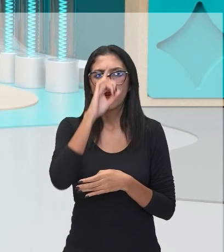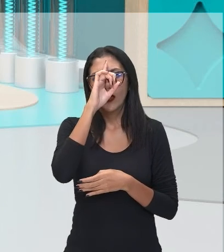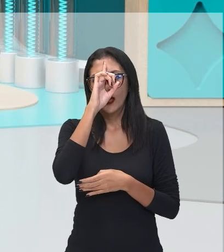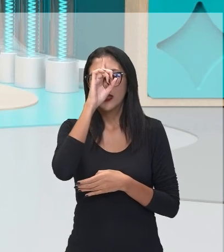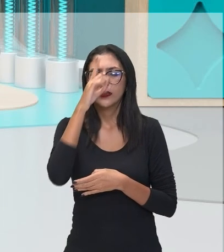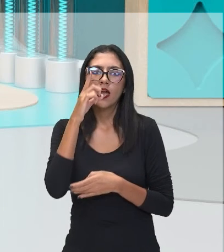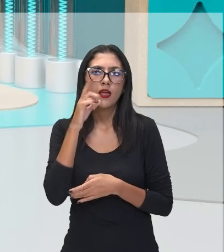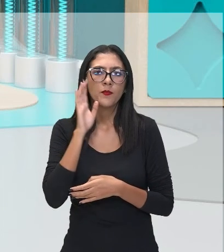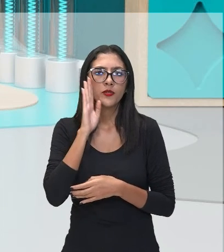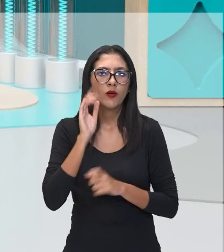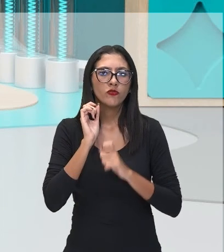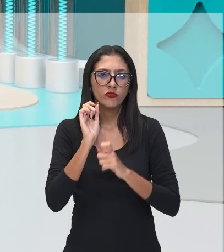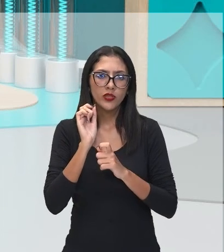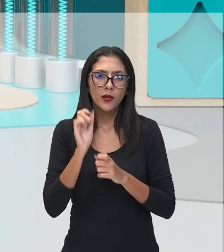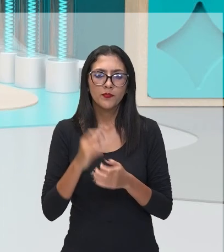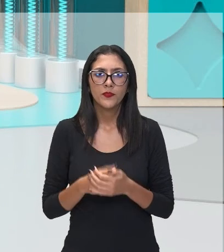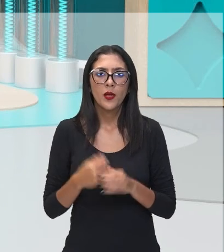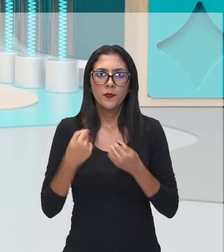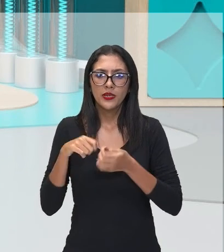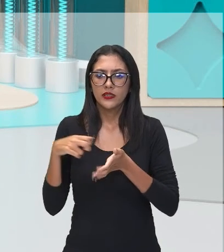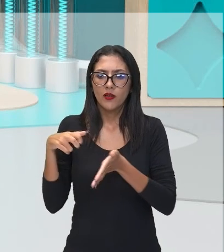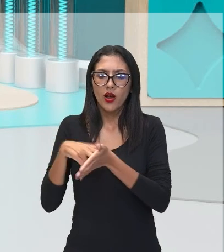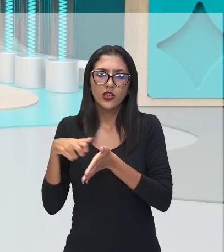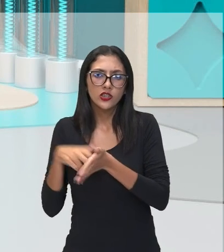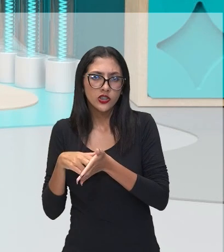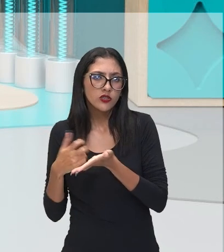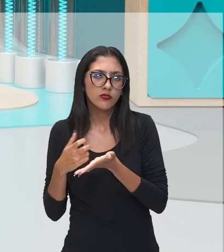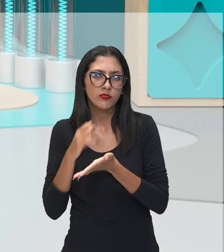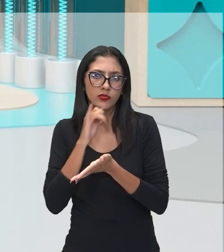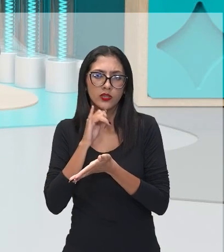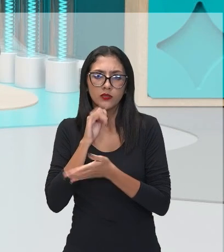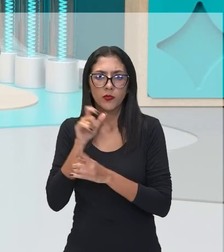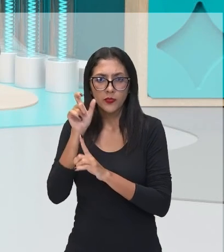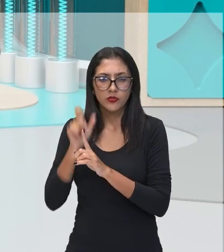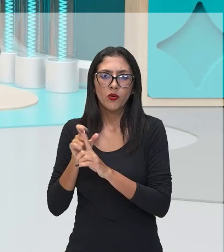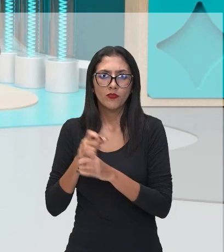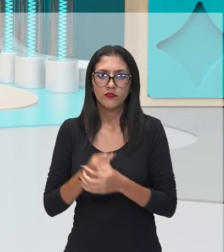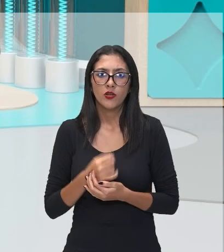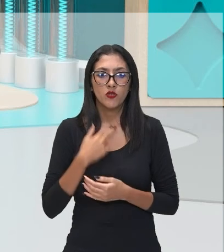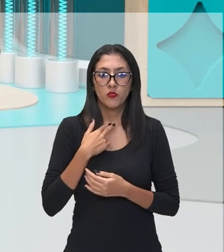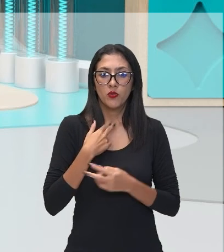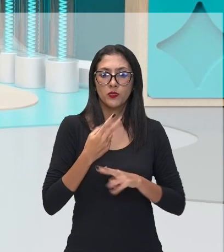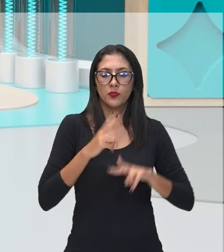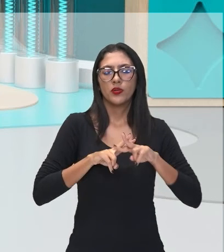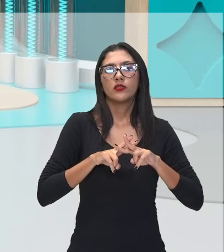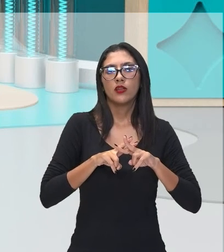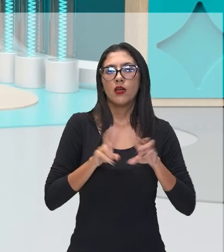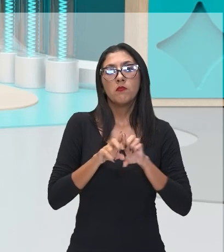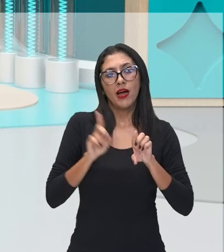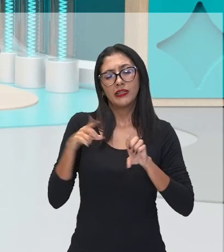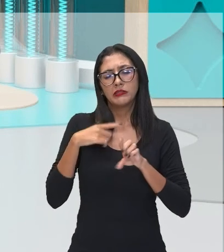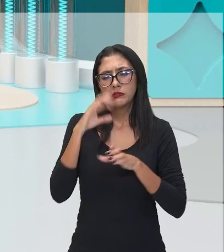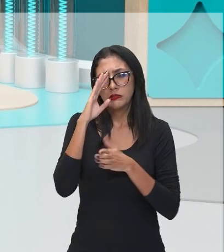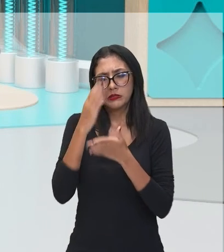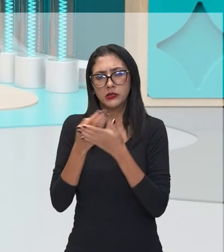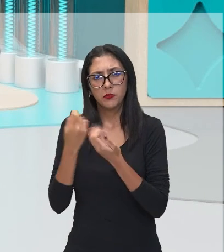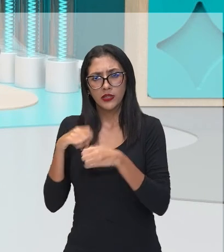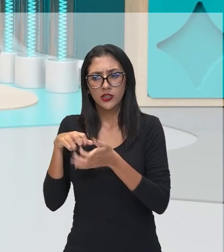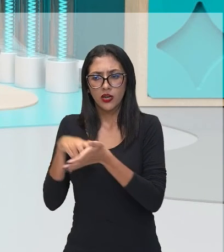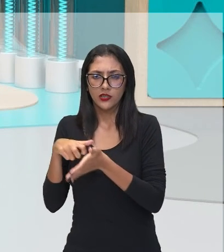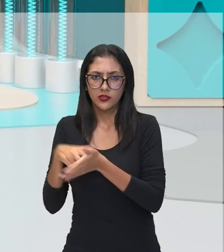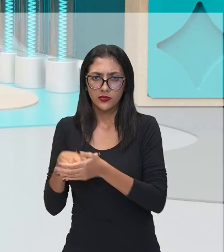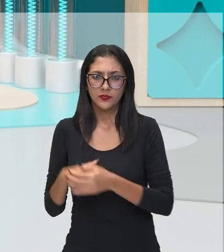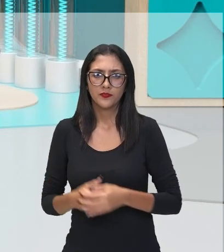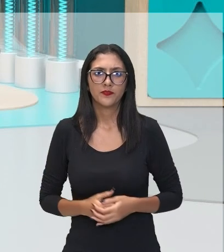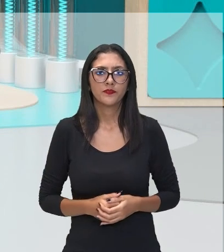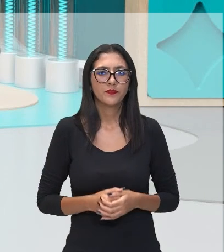da punição, certo? Ele é contrário a prender, mas ele acredita que se deve punir sim. Mas por meio de quê?